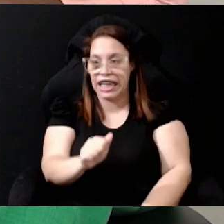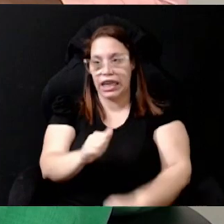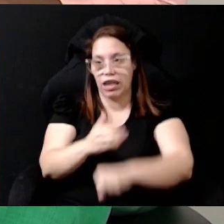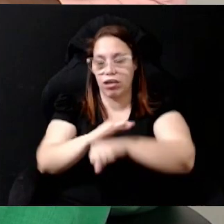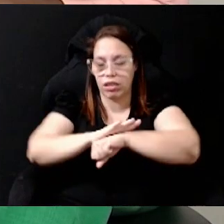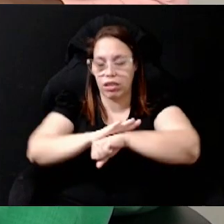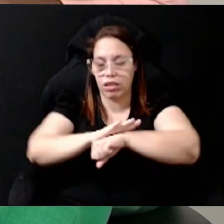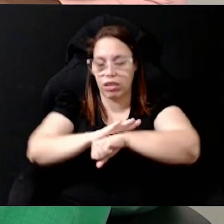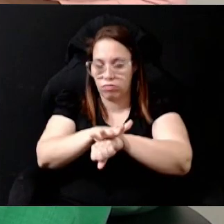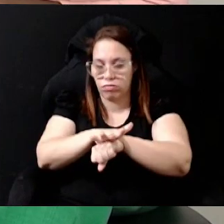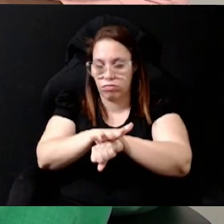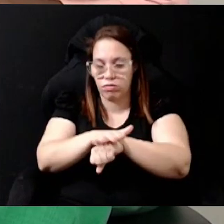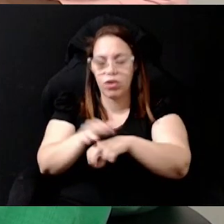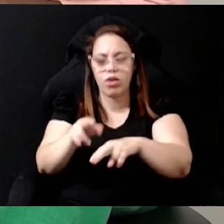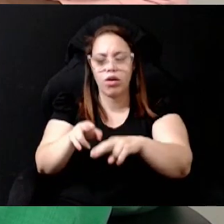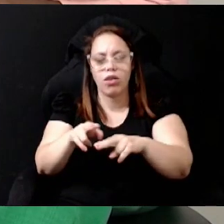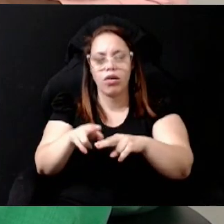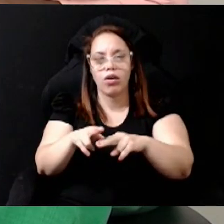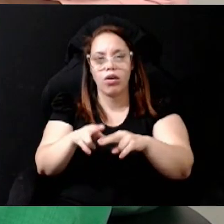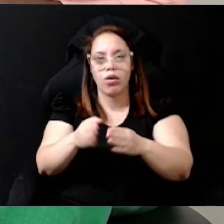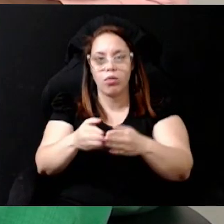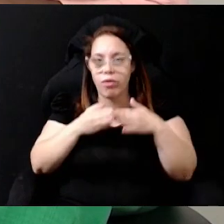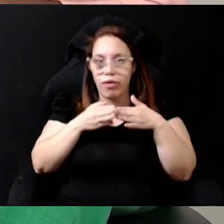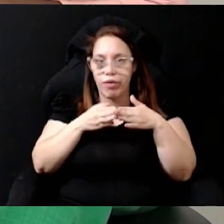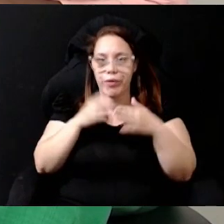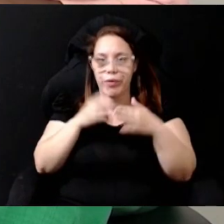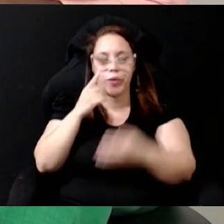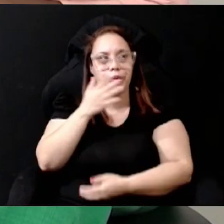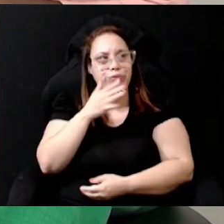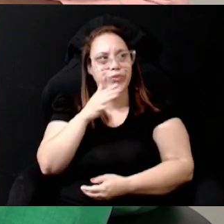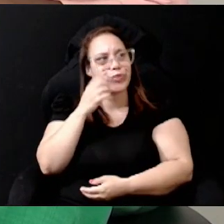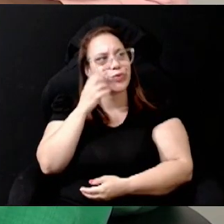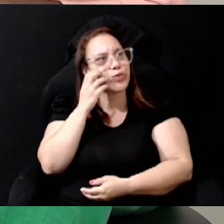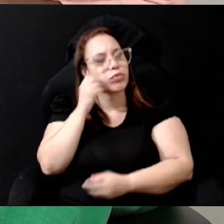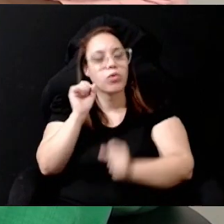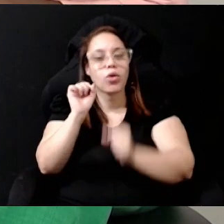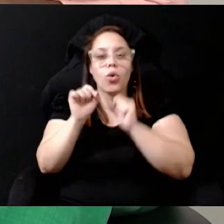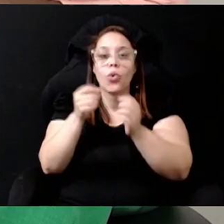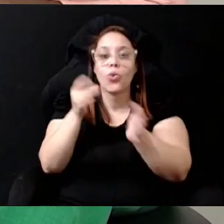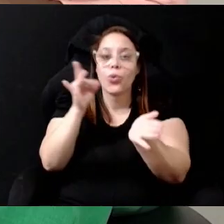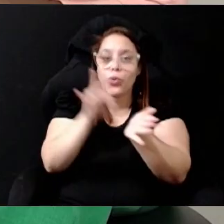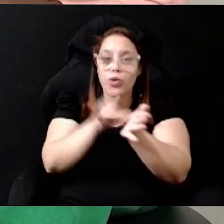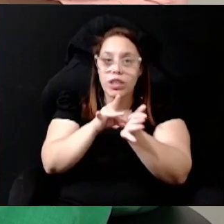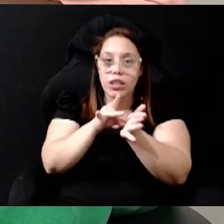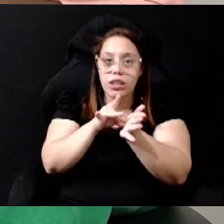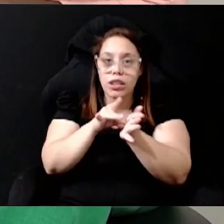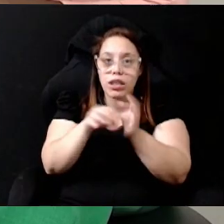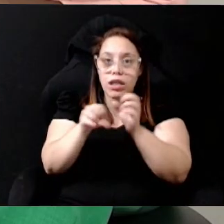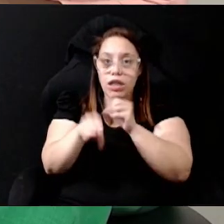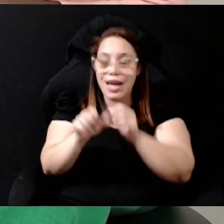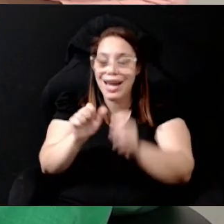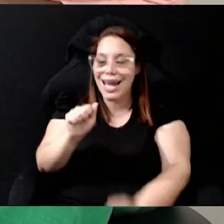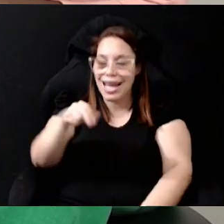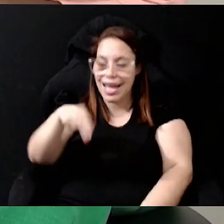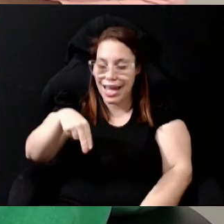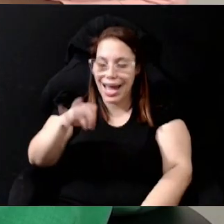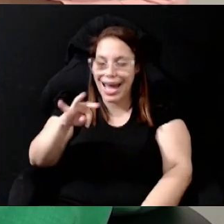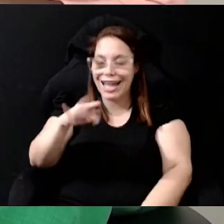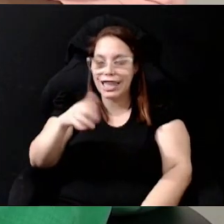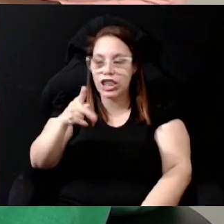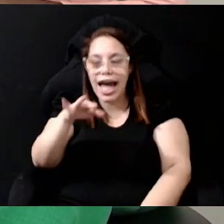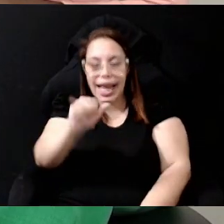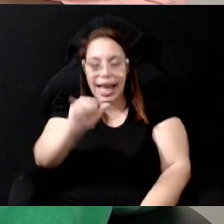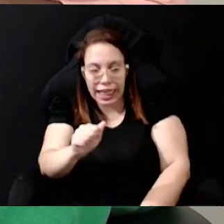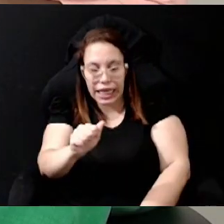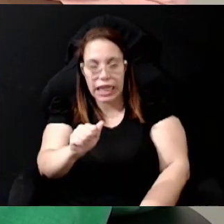antirracista? Detalhe mais para a gente, por favor, Valéria, para o pessoal entender direitinho o que é, de fato, uma